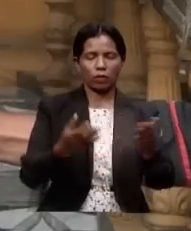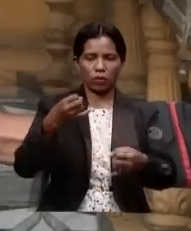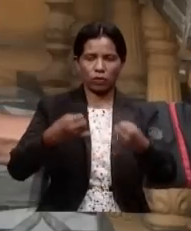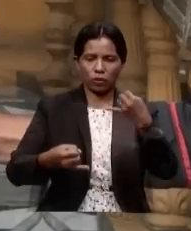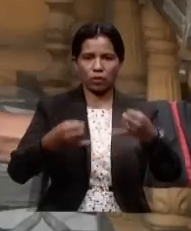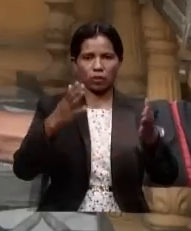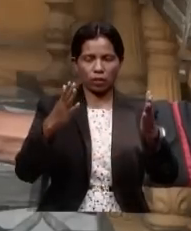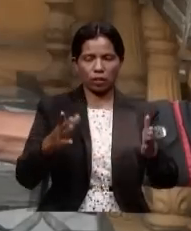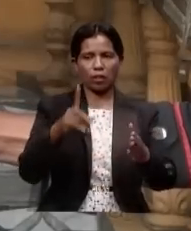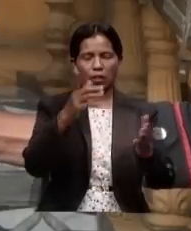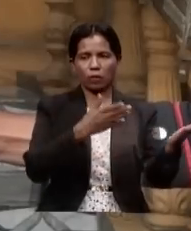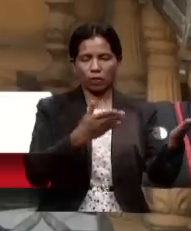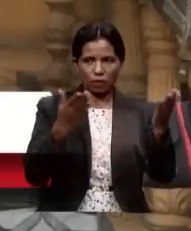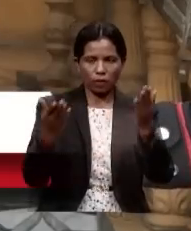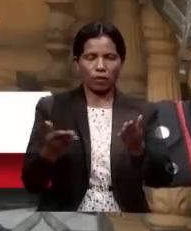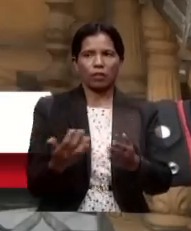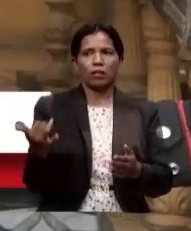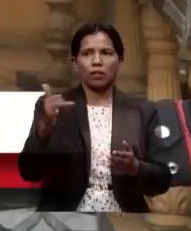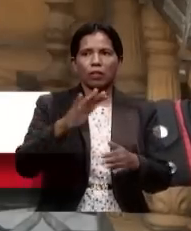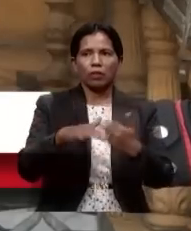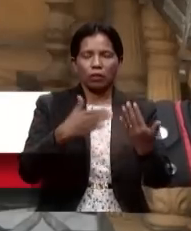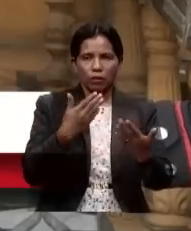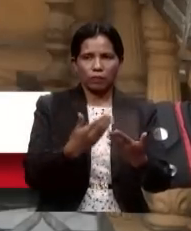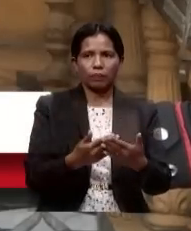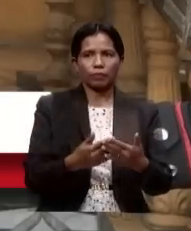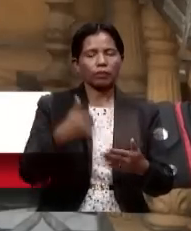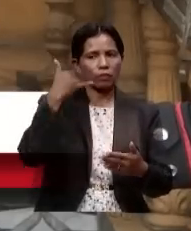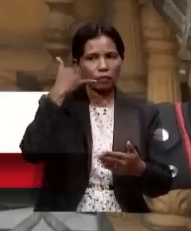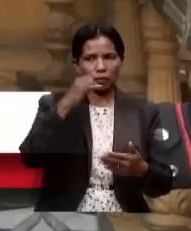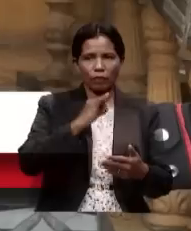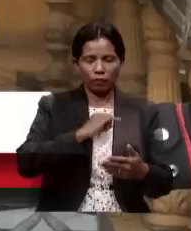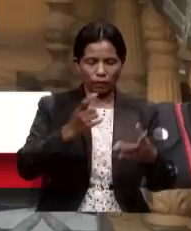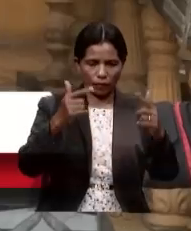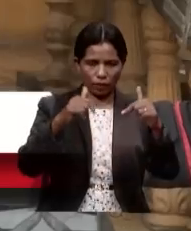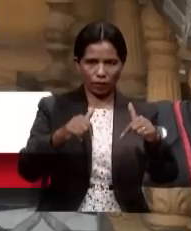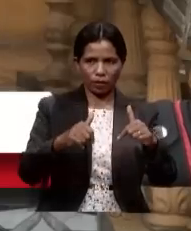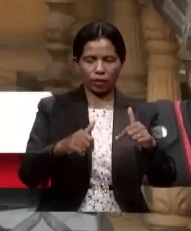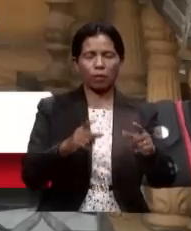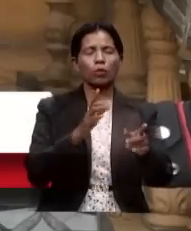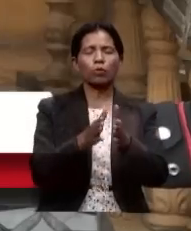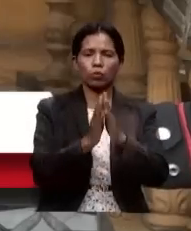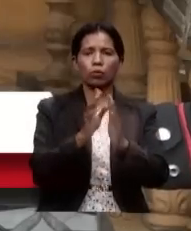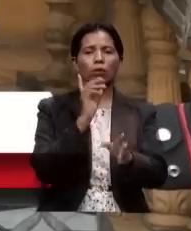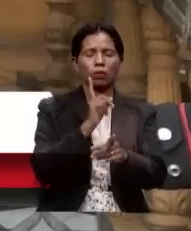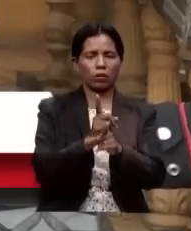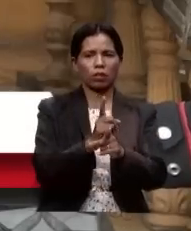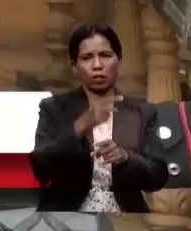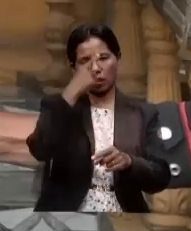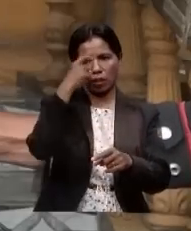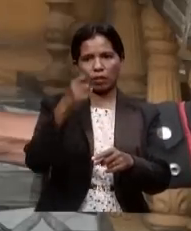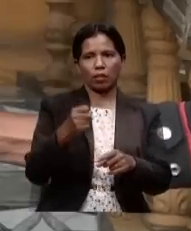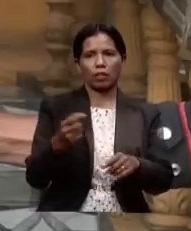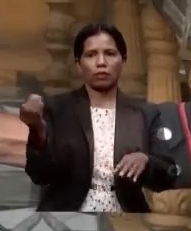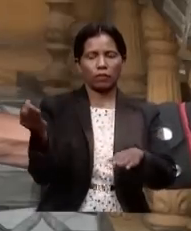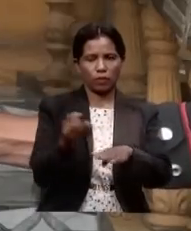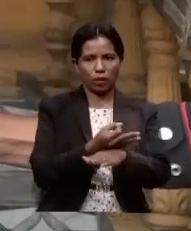notificação ida mãe. Então, se rahoto be saída, telefone hao mãe, ami confirma, também documentos